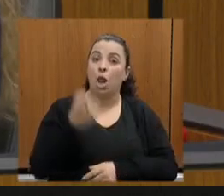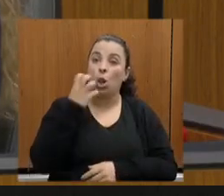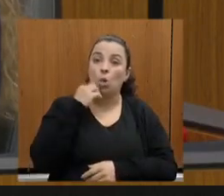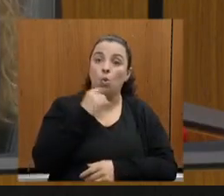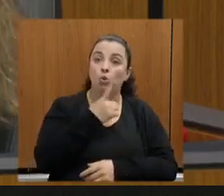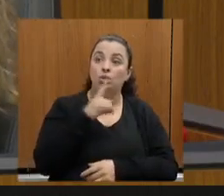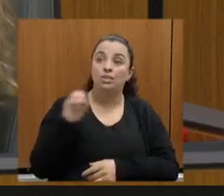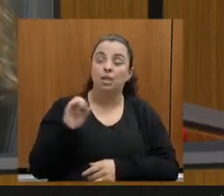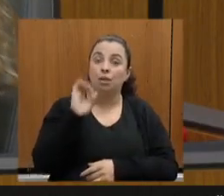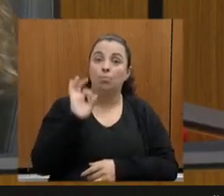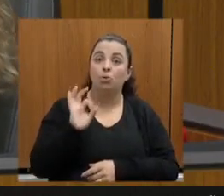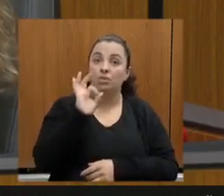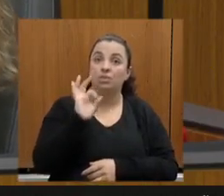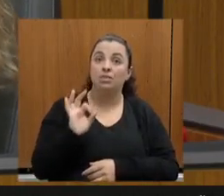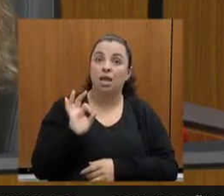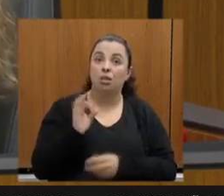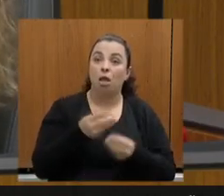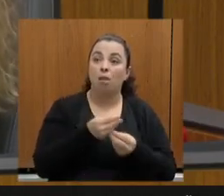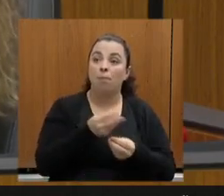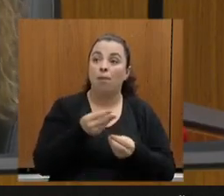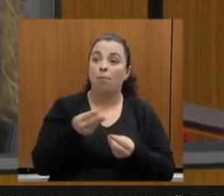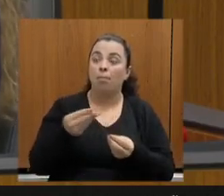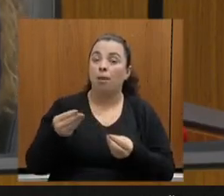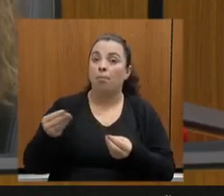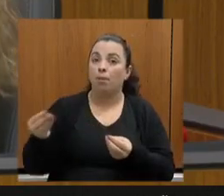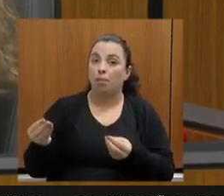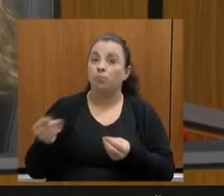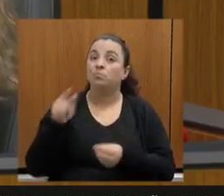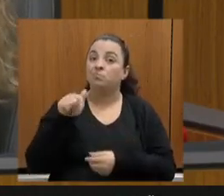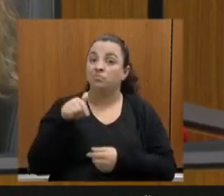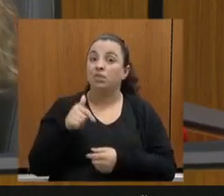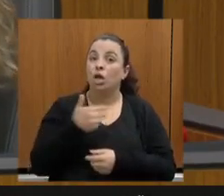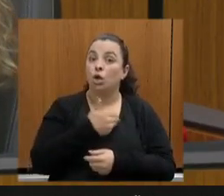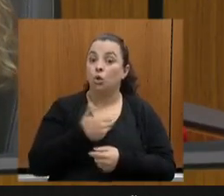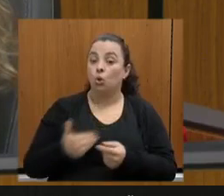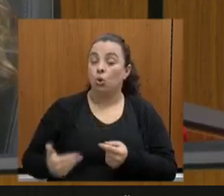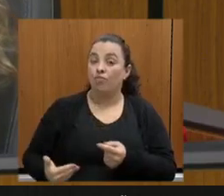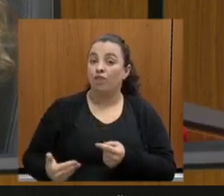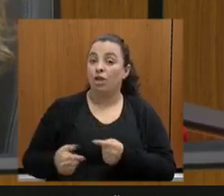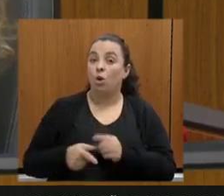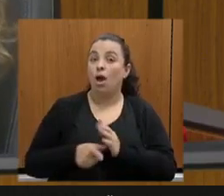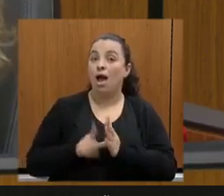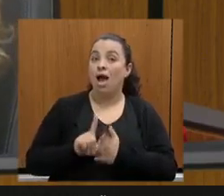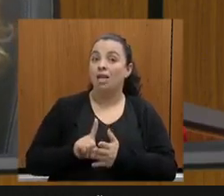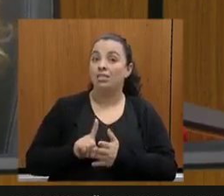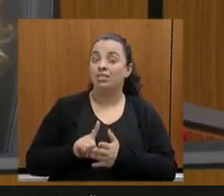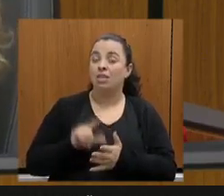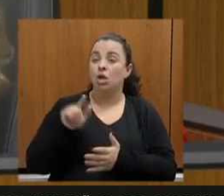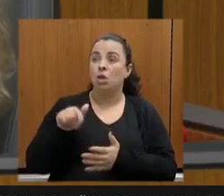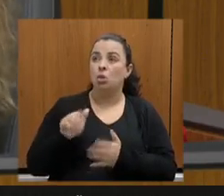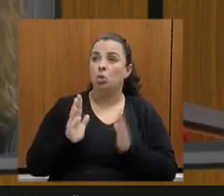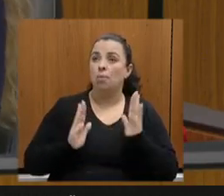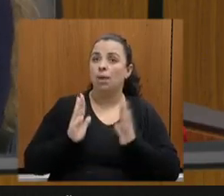cento dos lucros o governo anterior a 2015